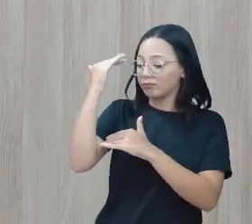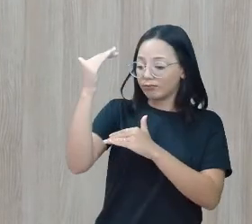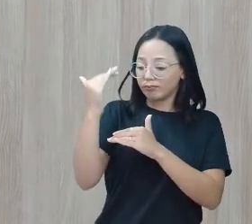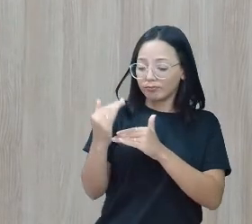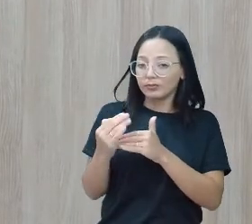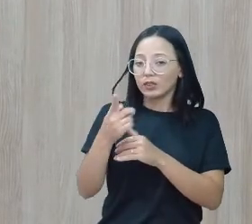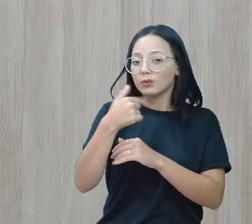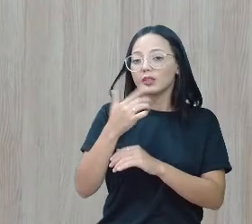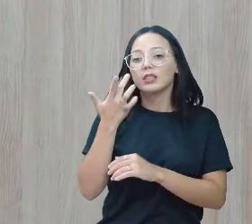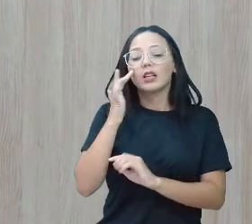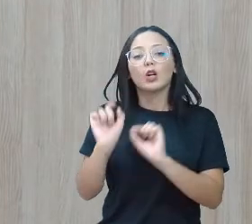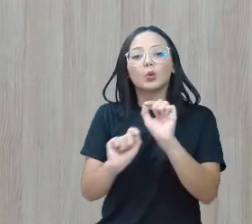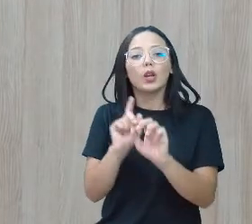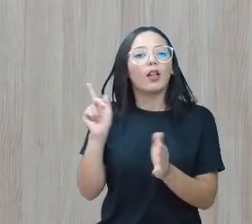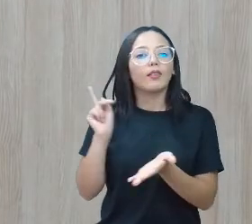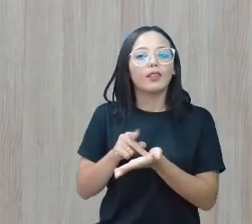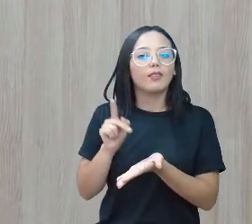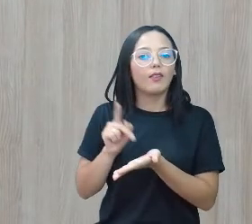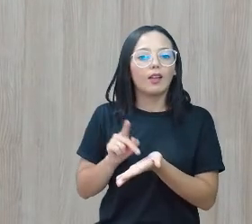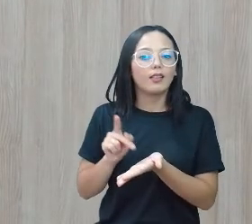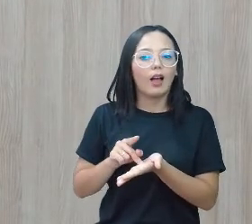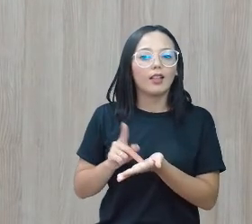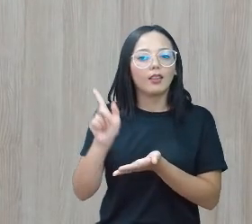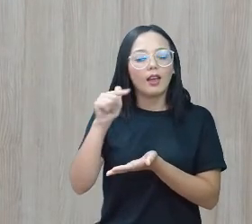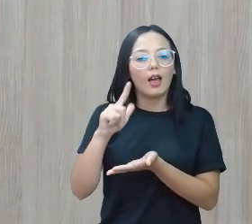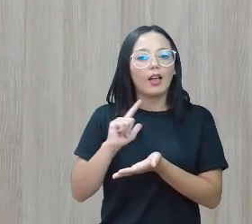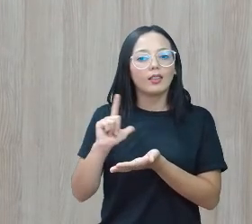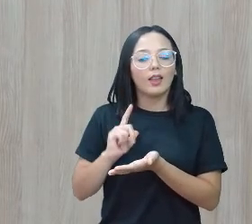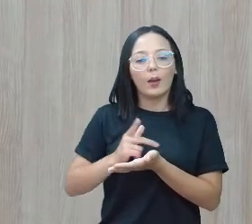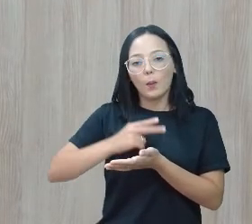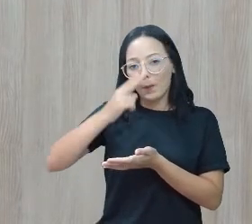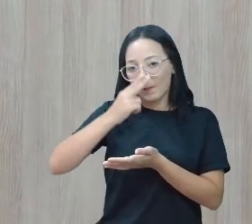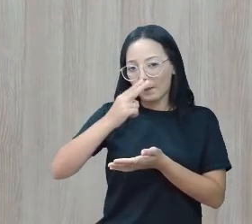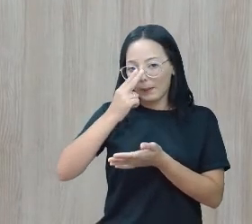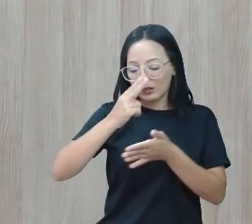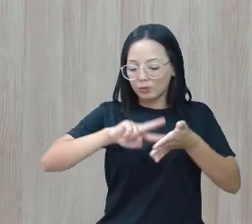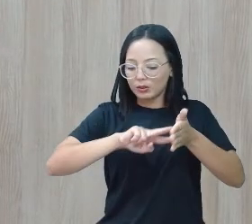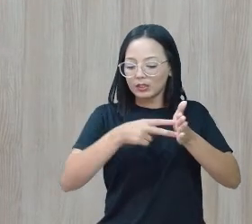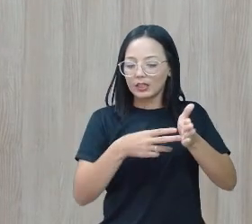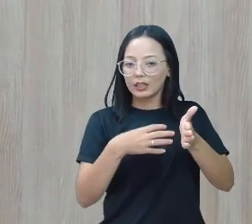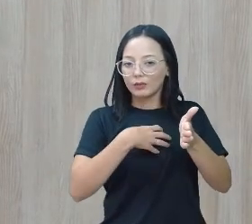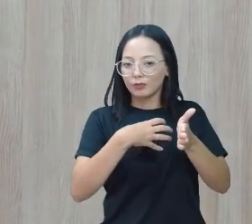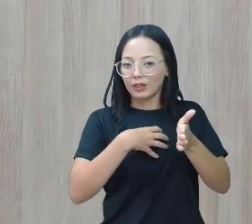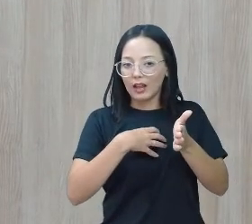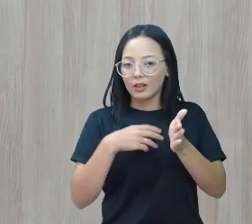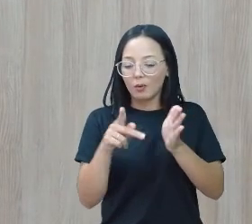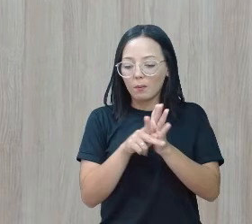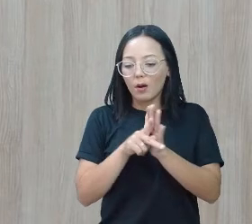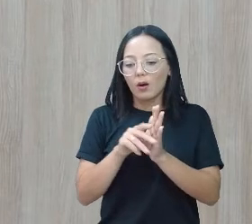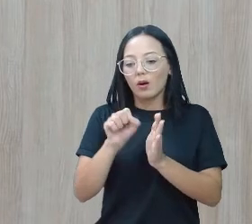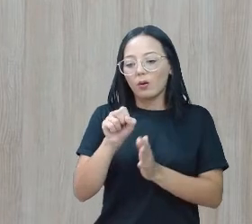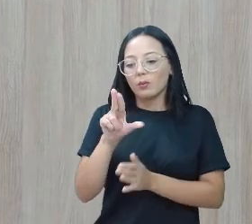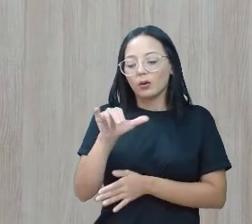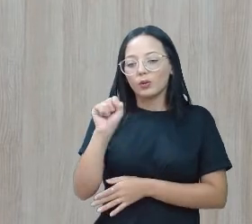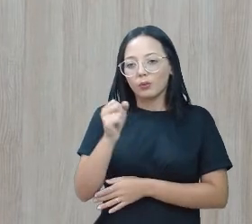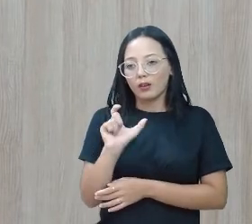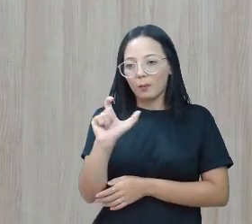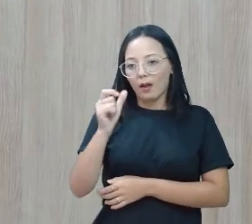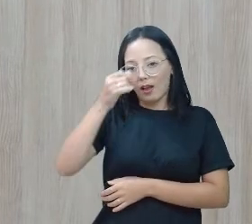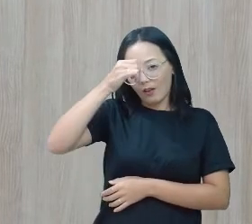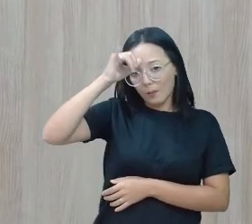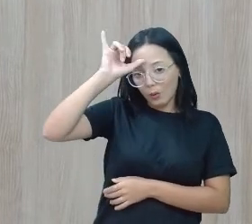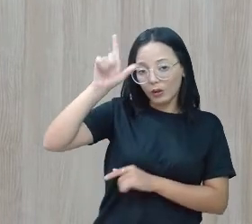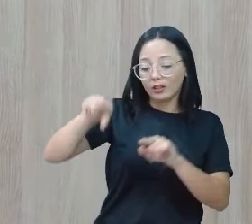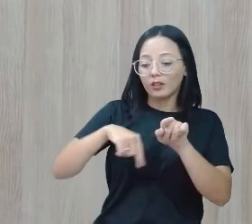opções é que realmente tem o mesmo valor semântico dos sufixos da palavra